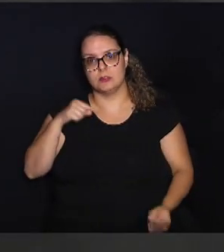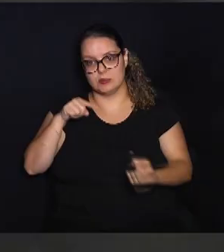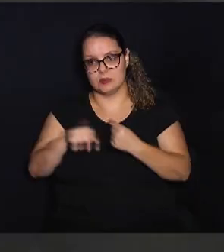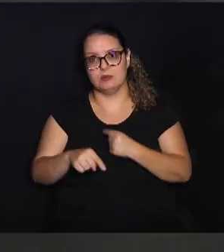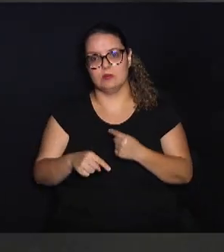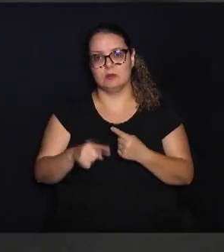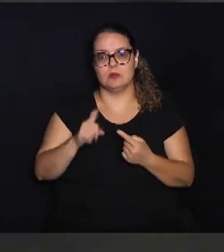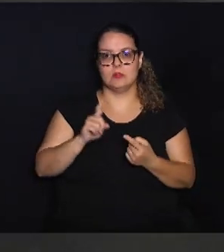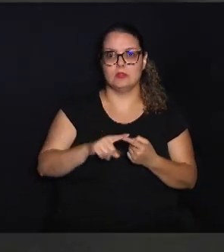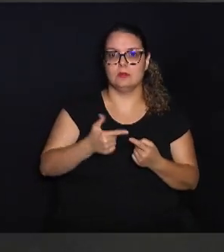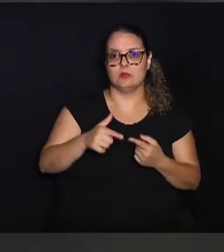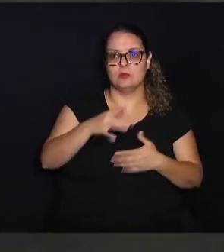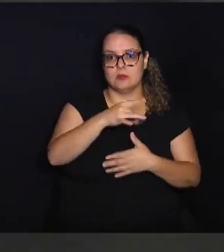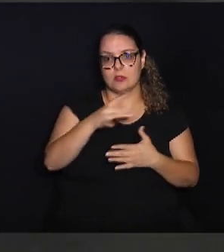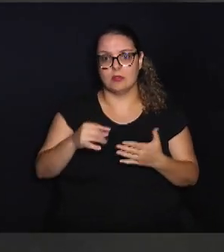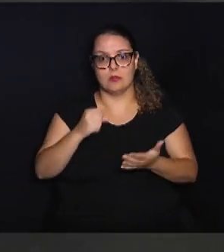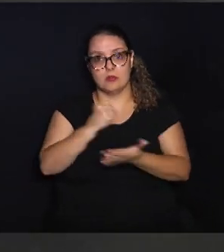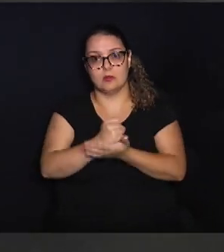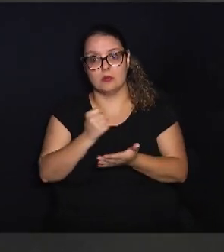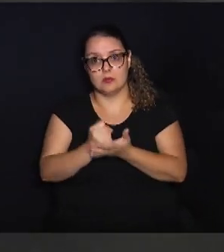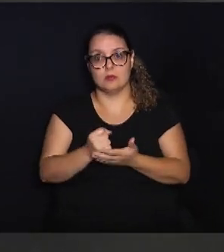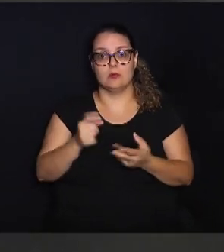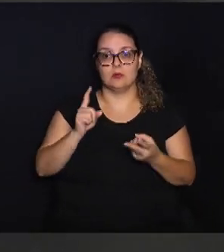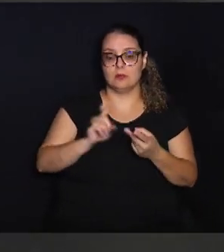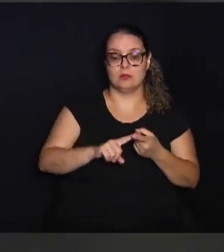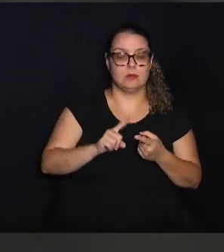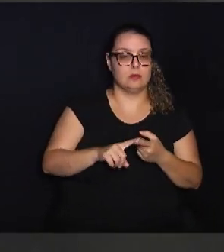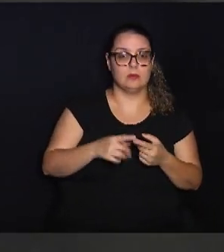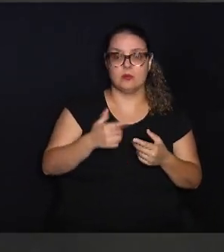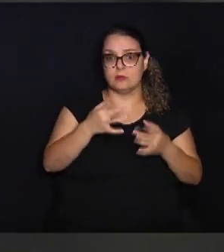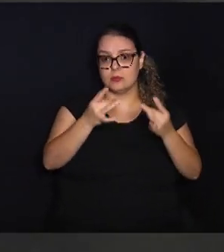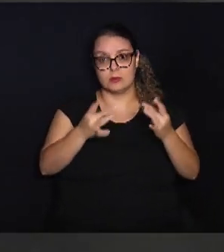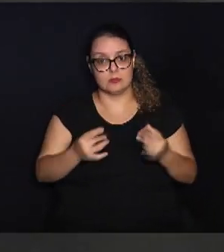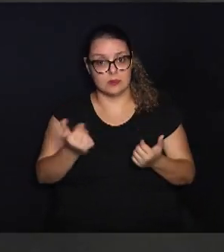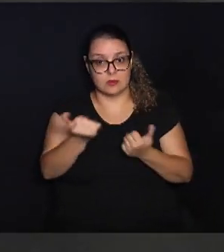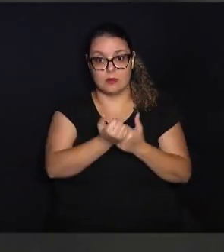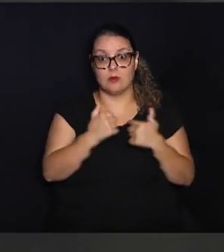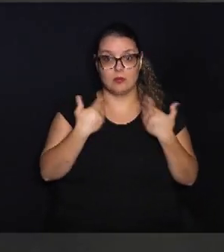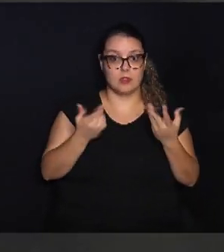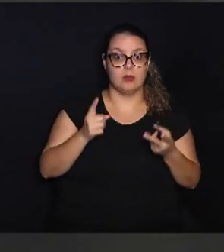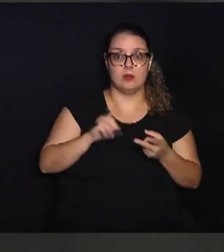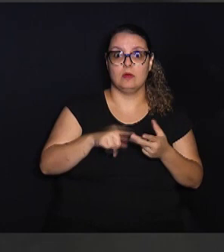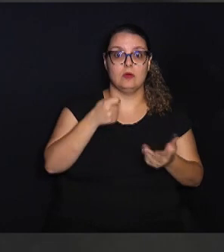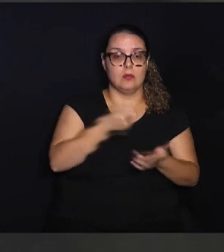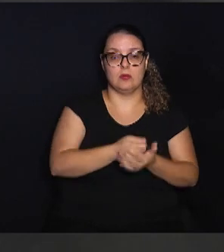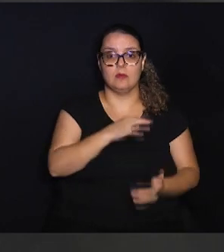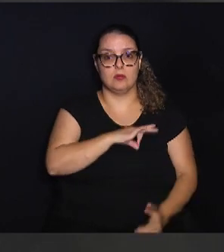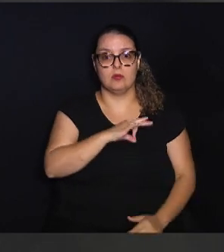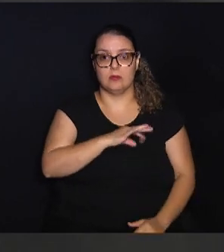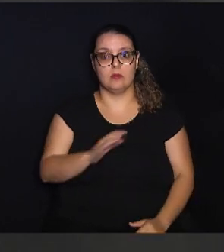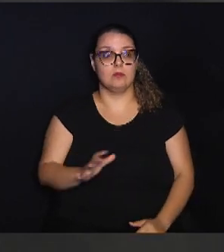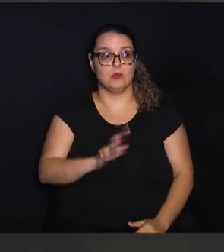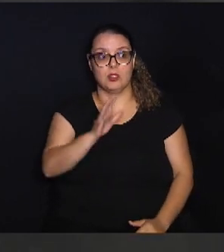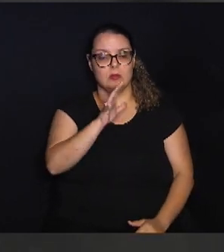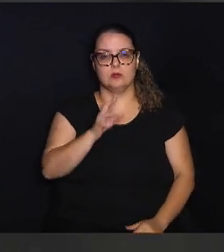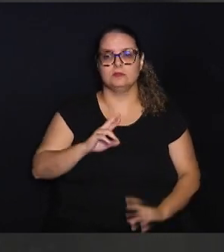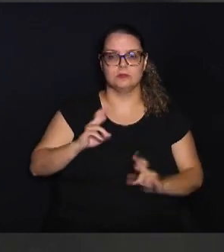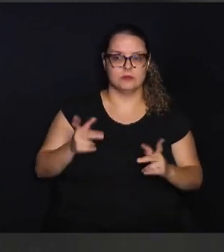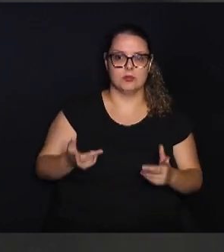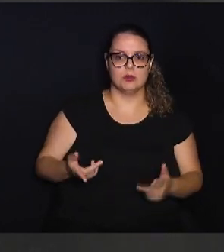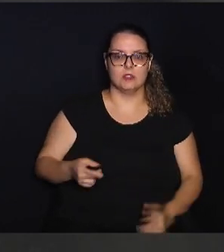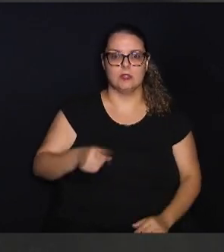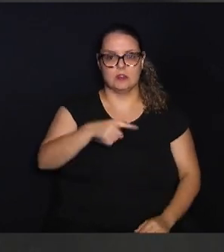porque não tem critério de contratação, não tá especificando quem é os cargos, vai pagar lá salário astronômico fora da realidade, e